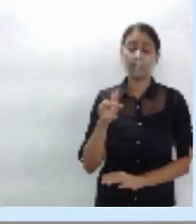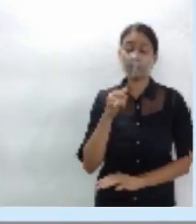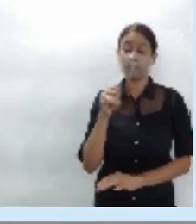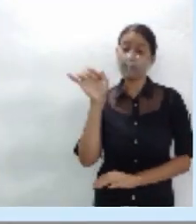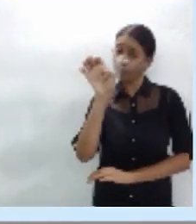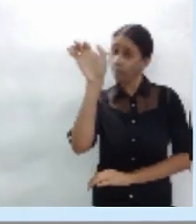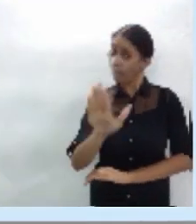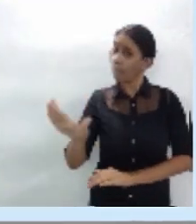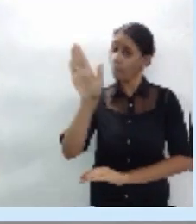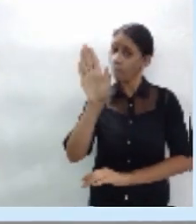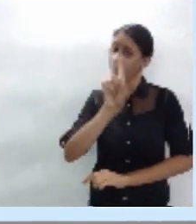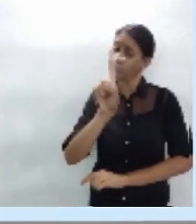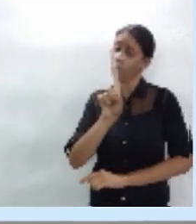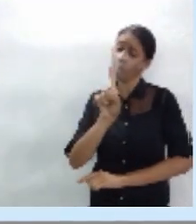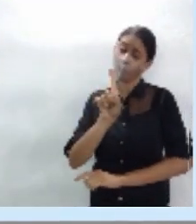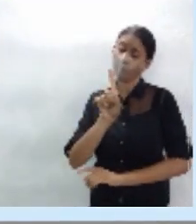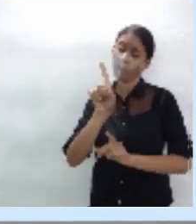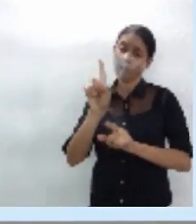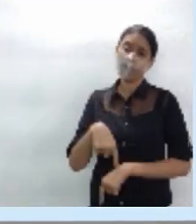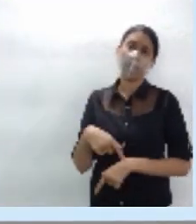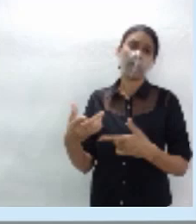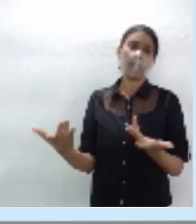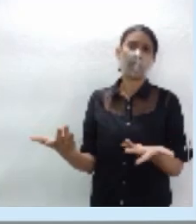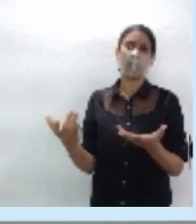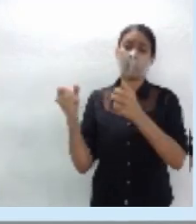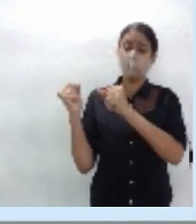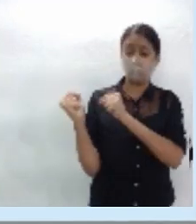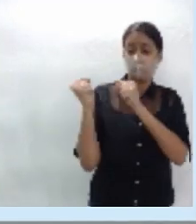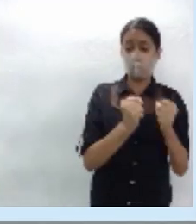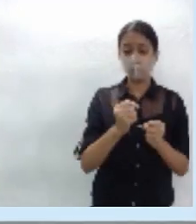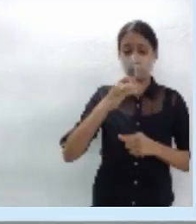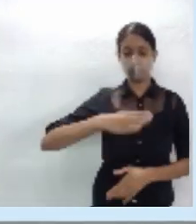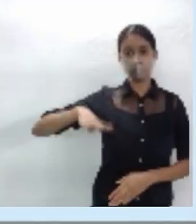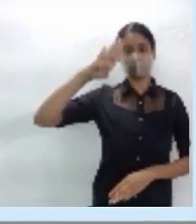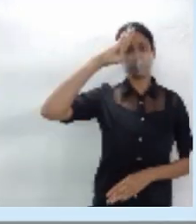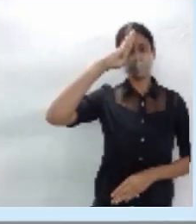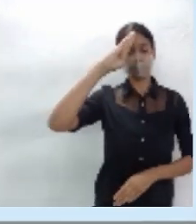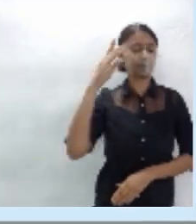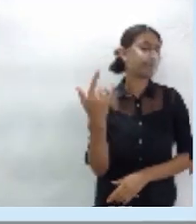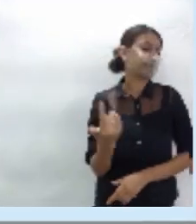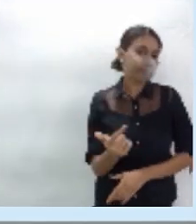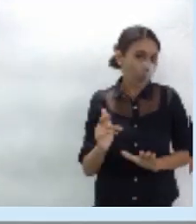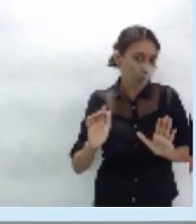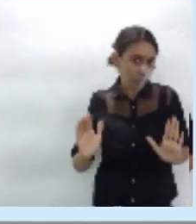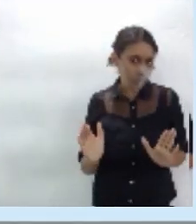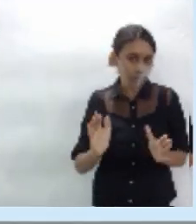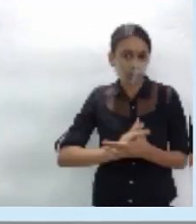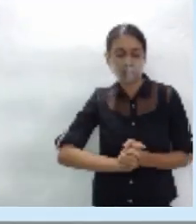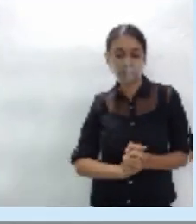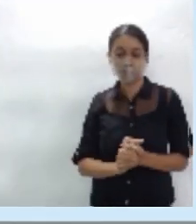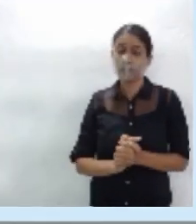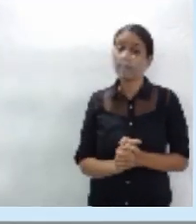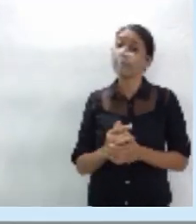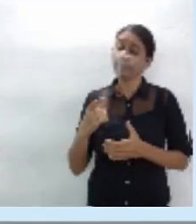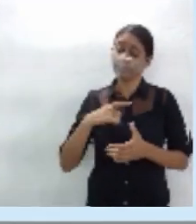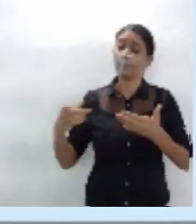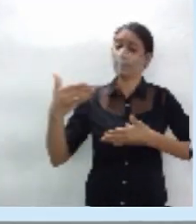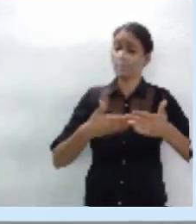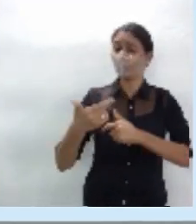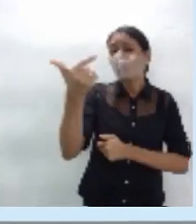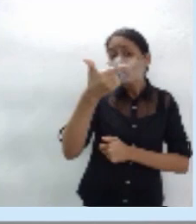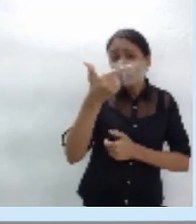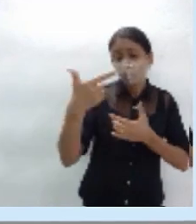A Europa já não era mais esse cenário de poderio militar. Lembre-se que eles participaram de 2